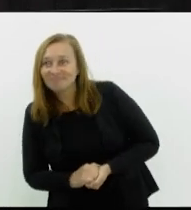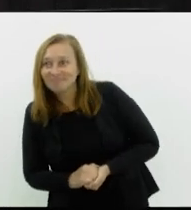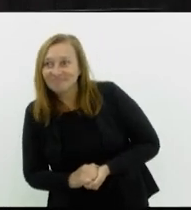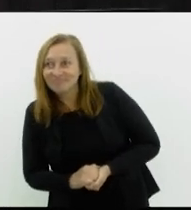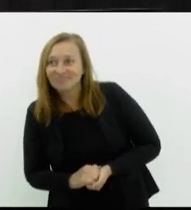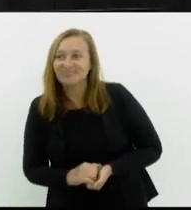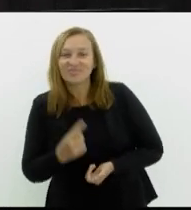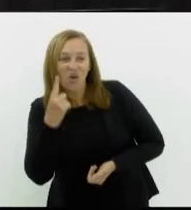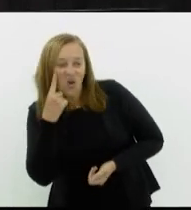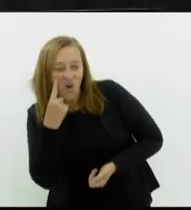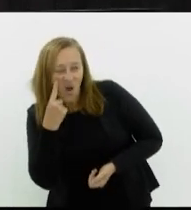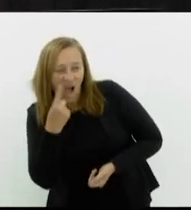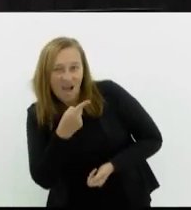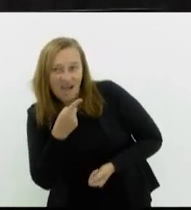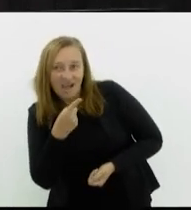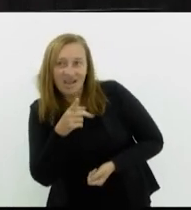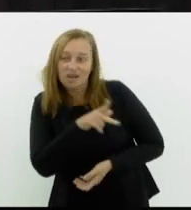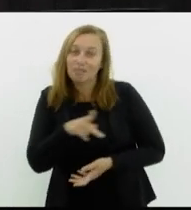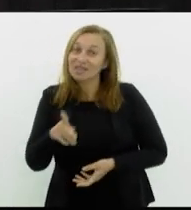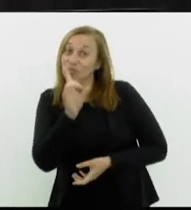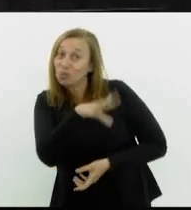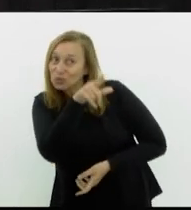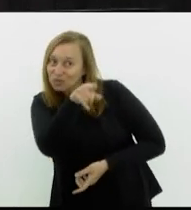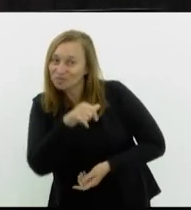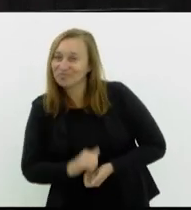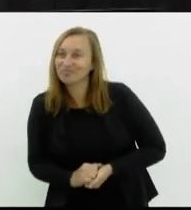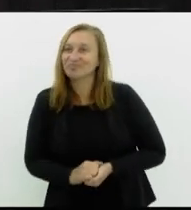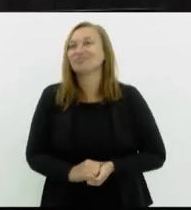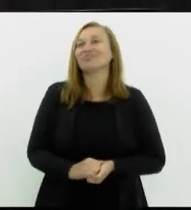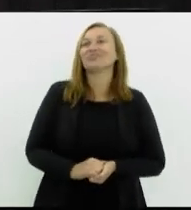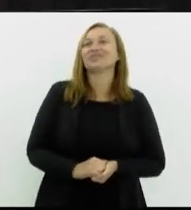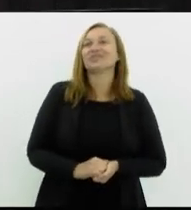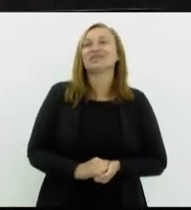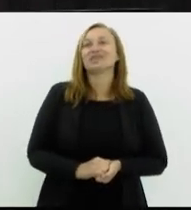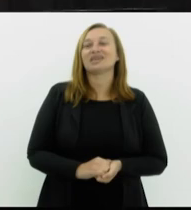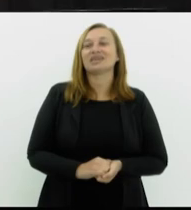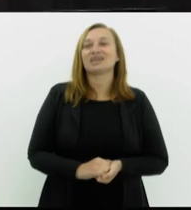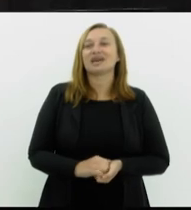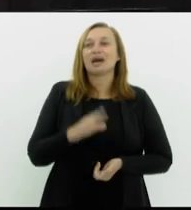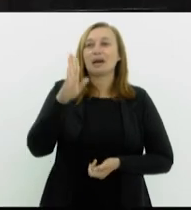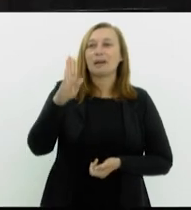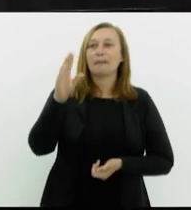É, o presidente vai ficar por último. Baldur Sveiter,